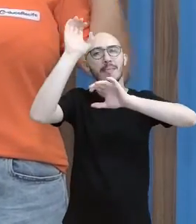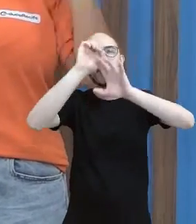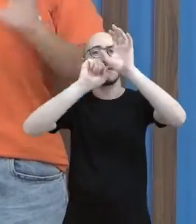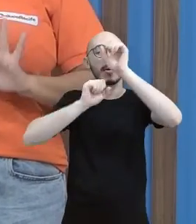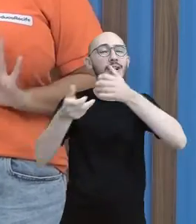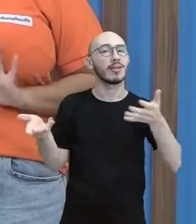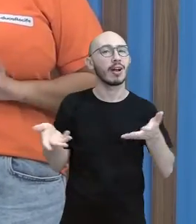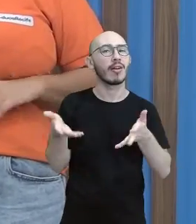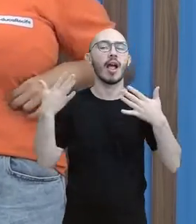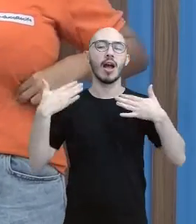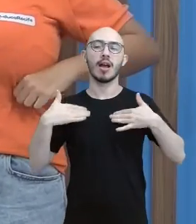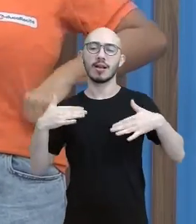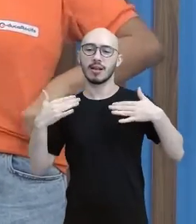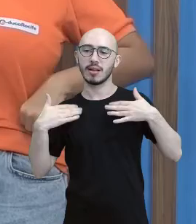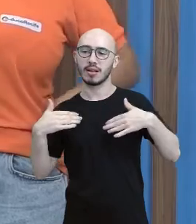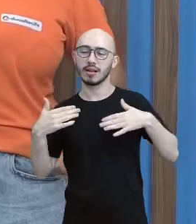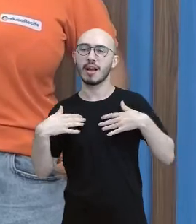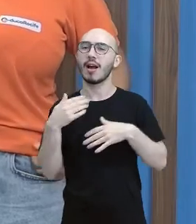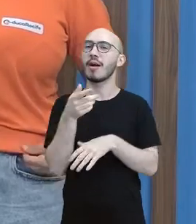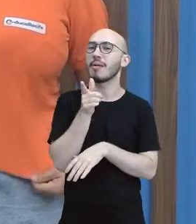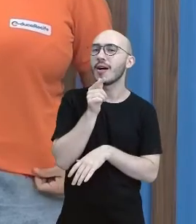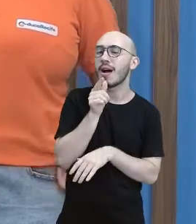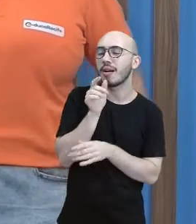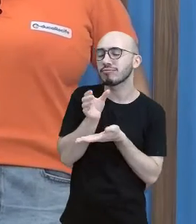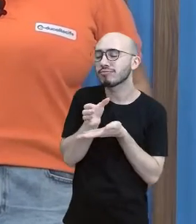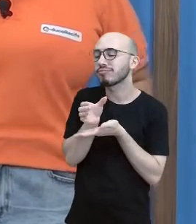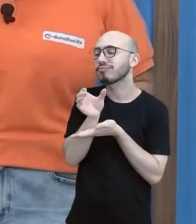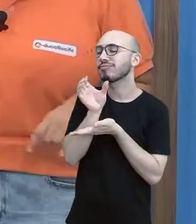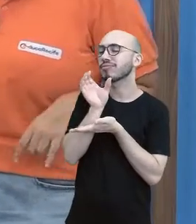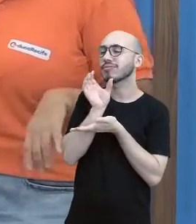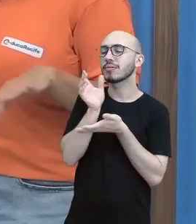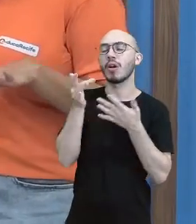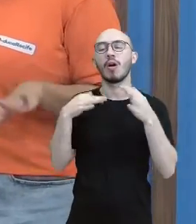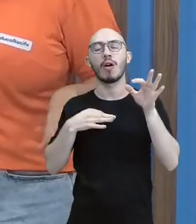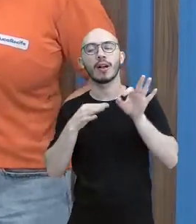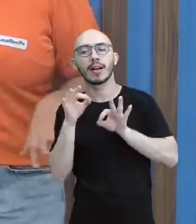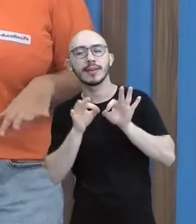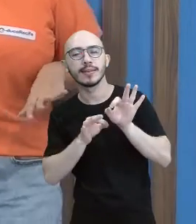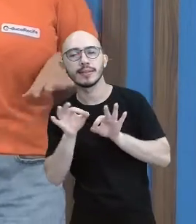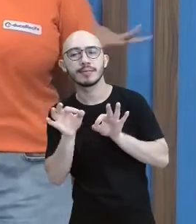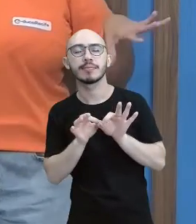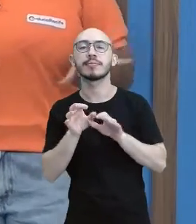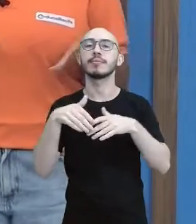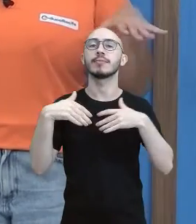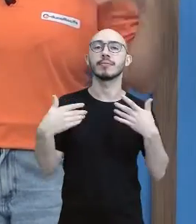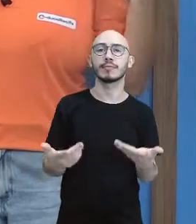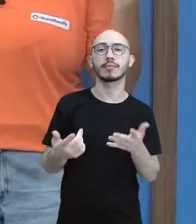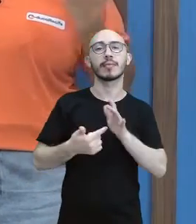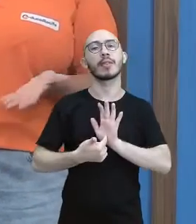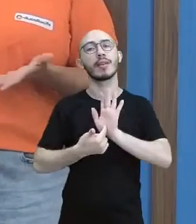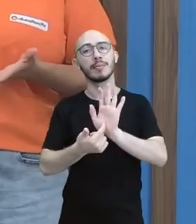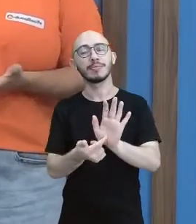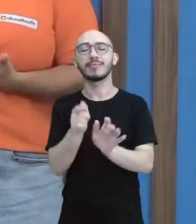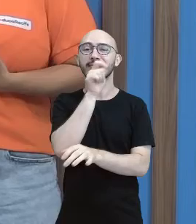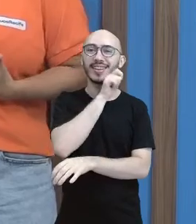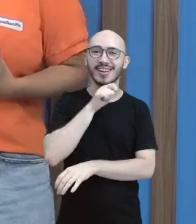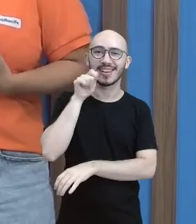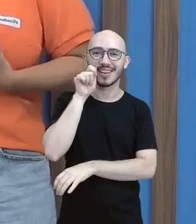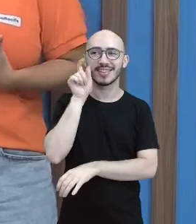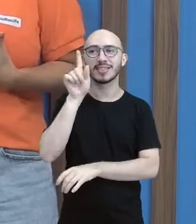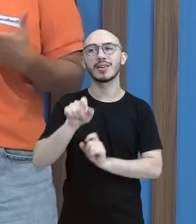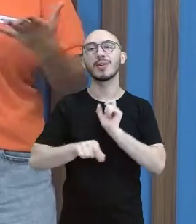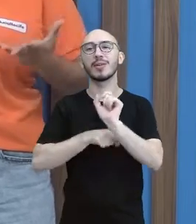vamos dar uma respirada, peguem um copo d'água, se ajeitem. Enquanto isso, eu apresento o Anderson, que